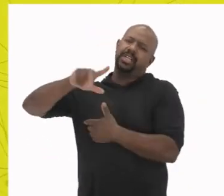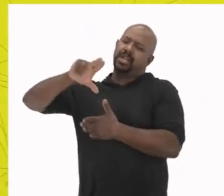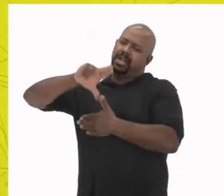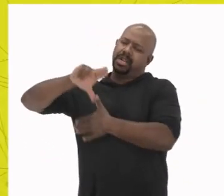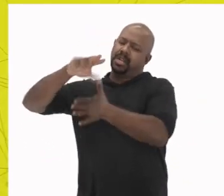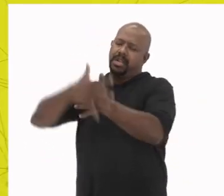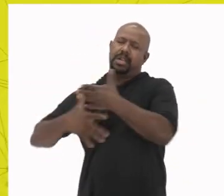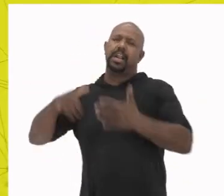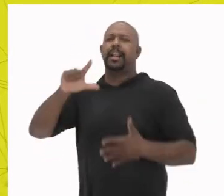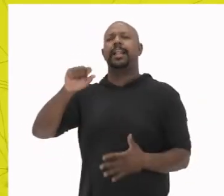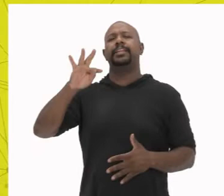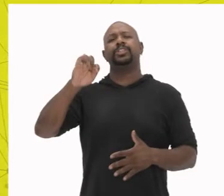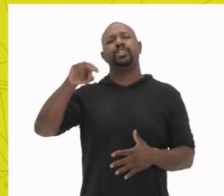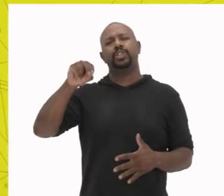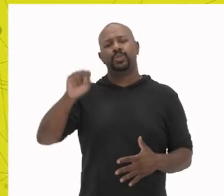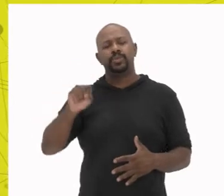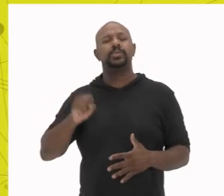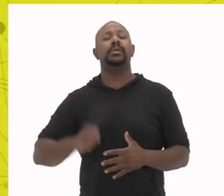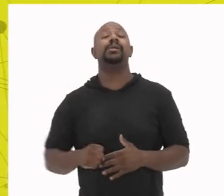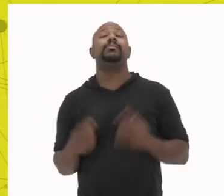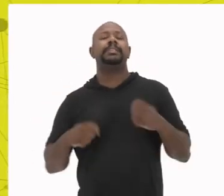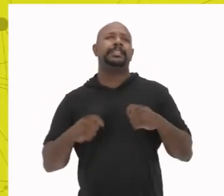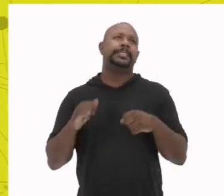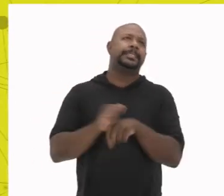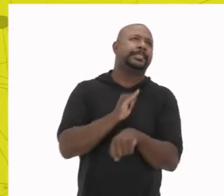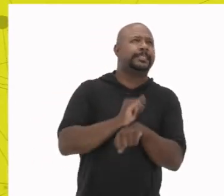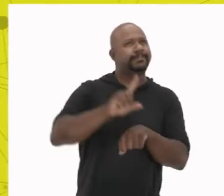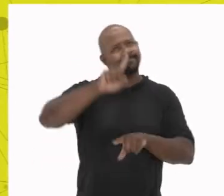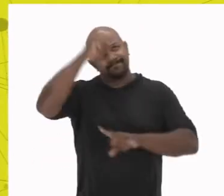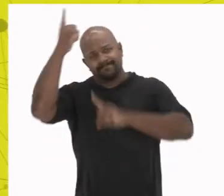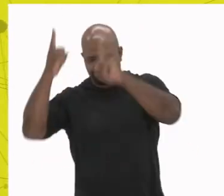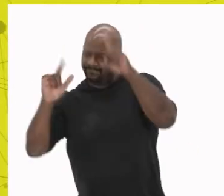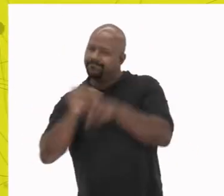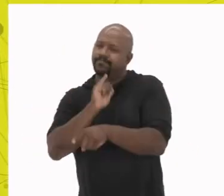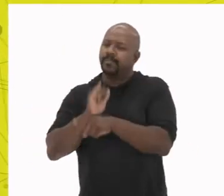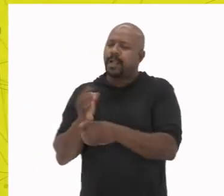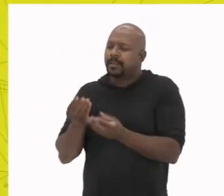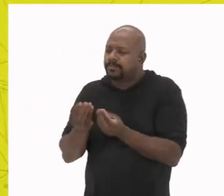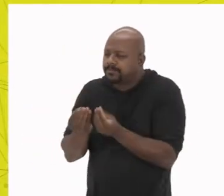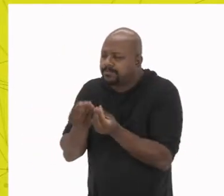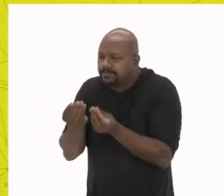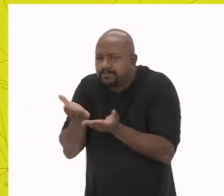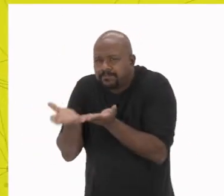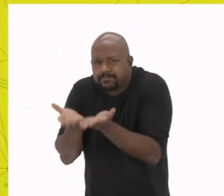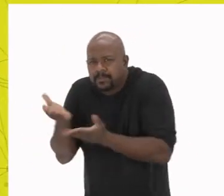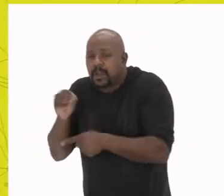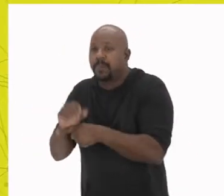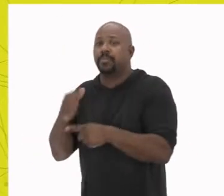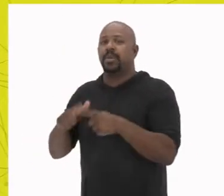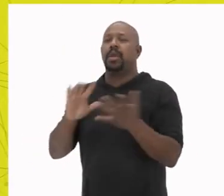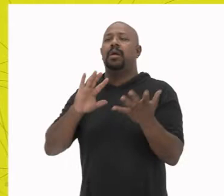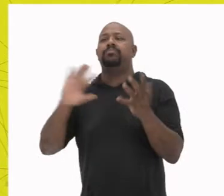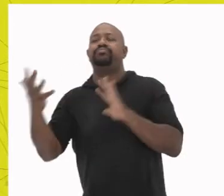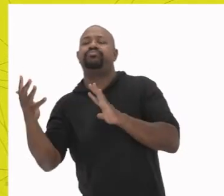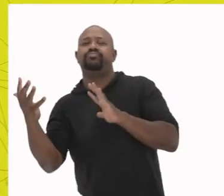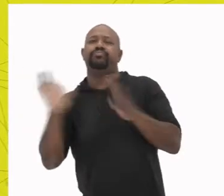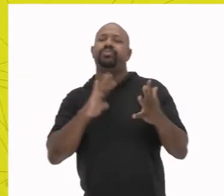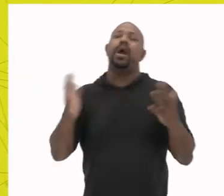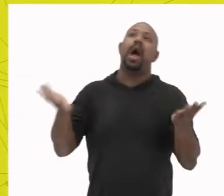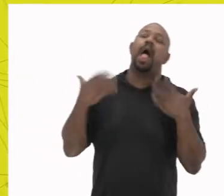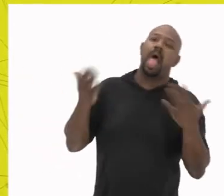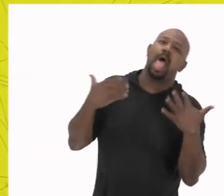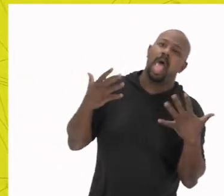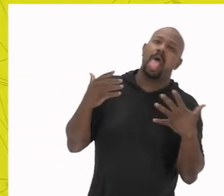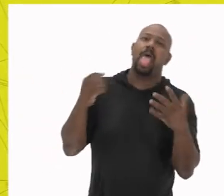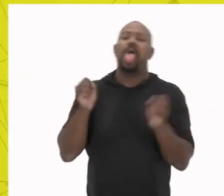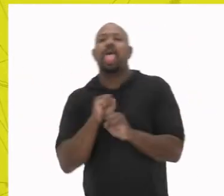países latinos tiveram que inventar soluções para a conservação dos acervos, pois lidam com oscilação